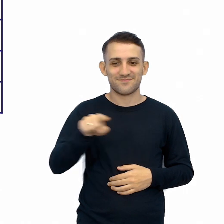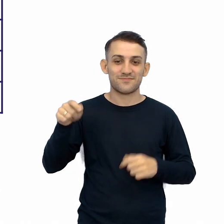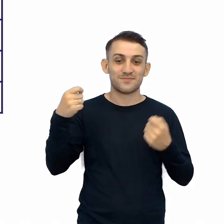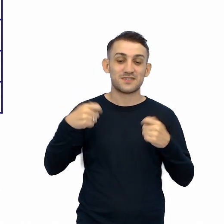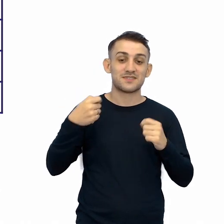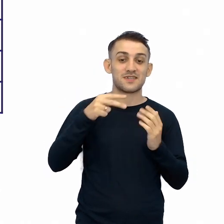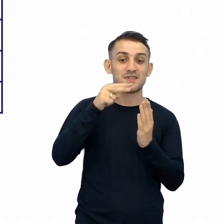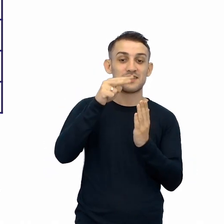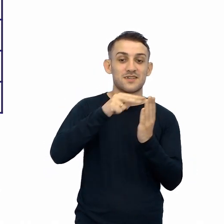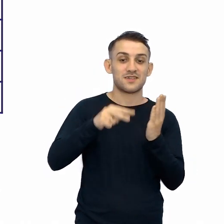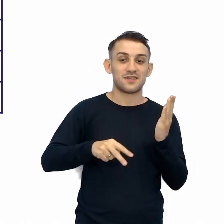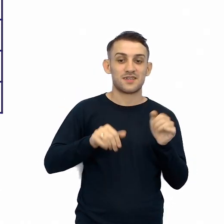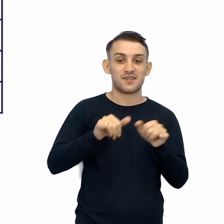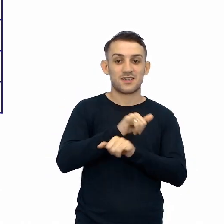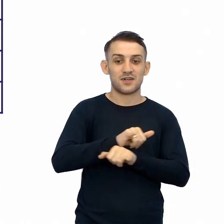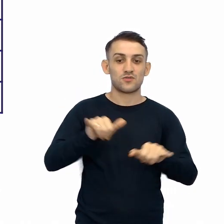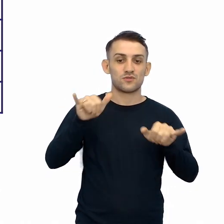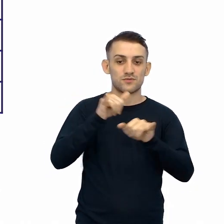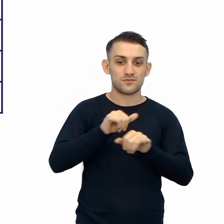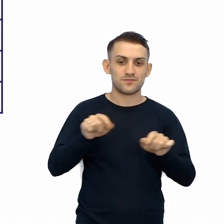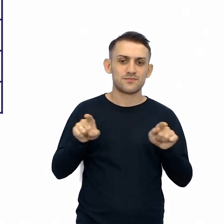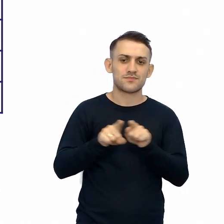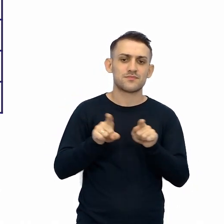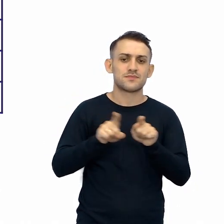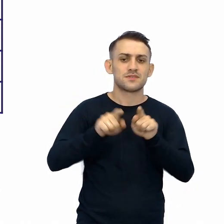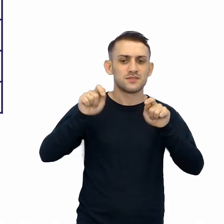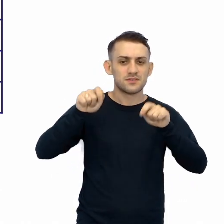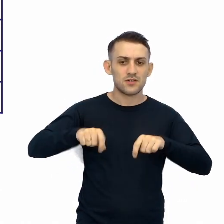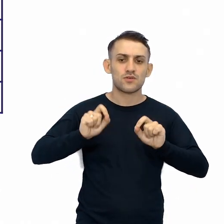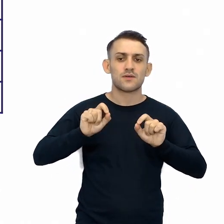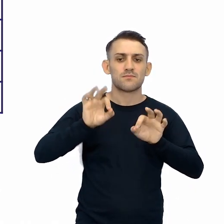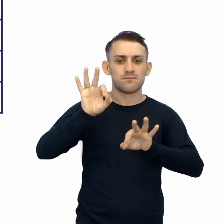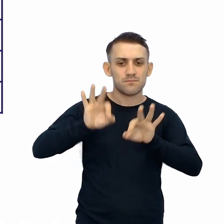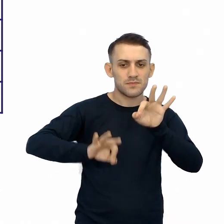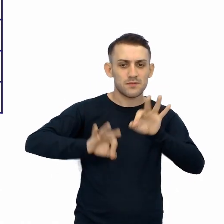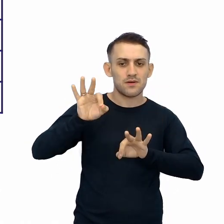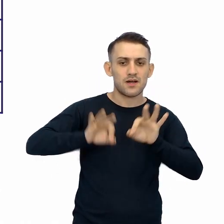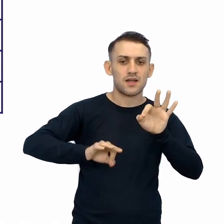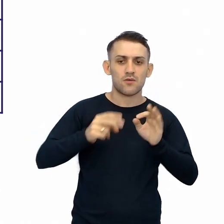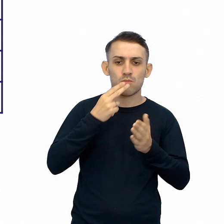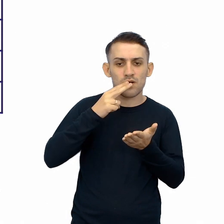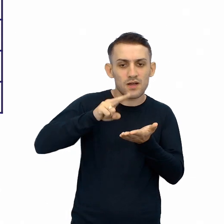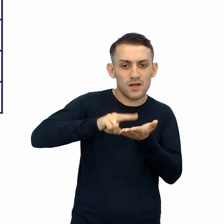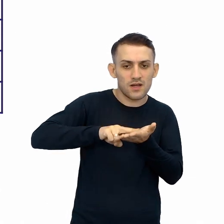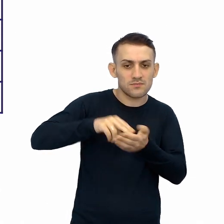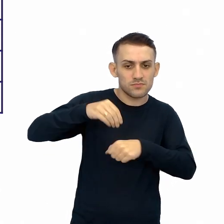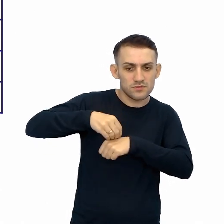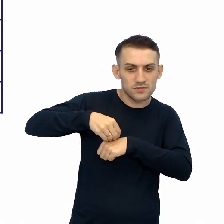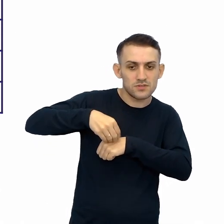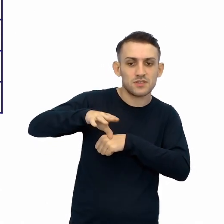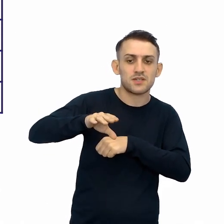ler essa notícia produzida e preparar um bilhete orientador com os ajustes que